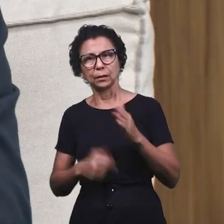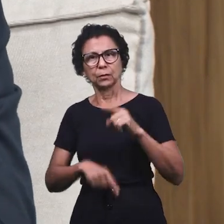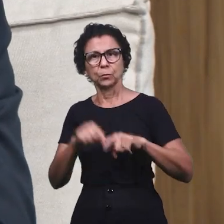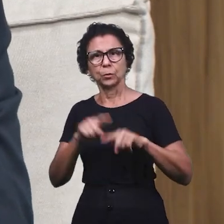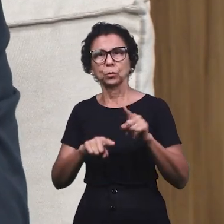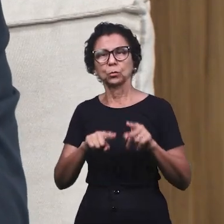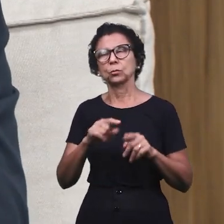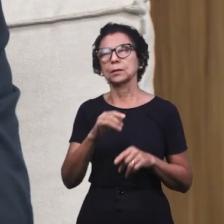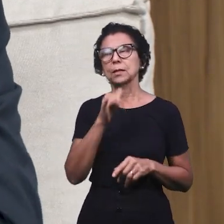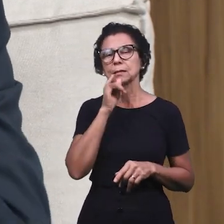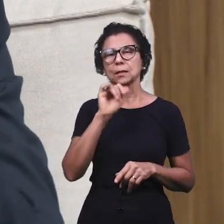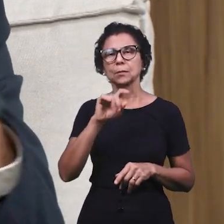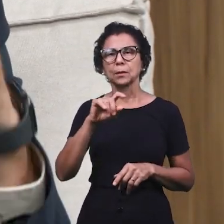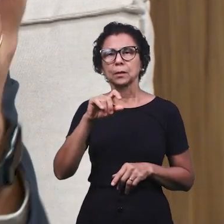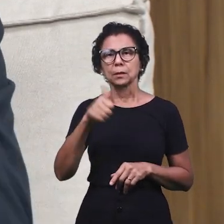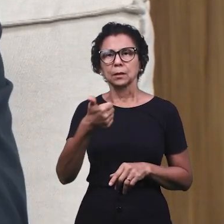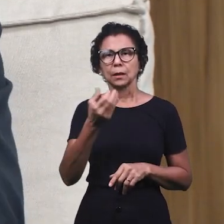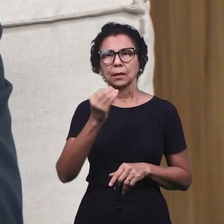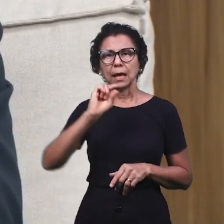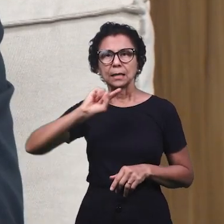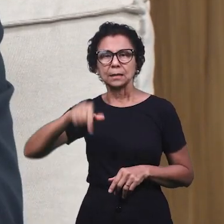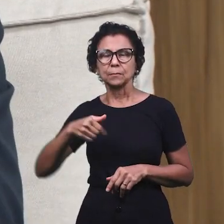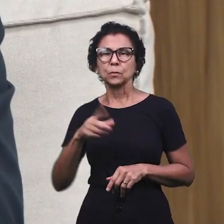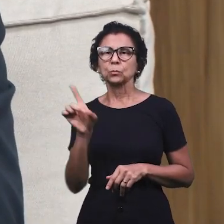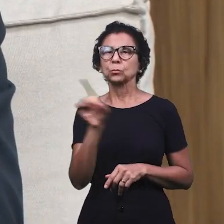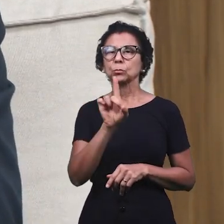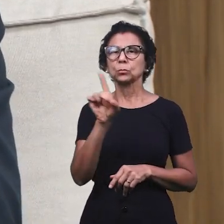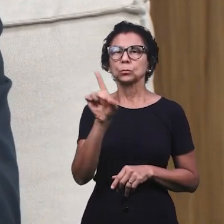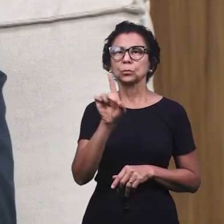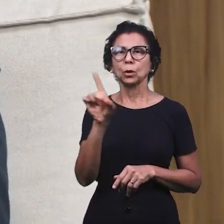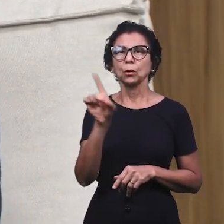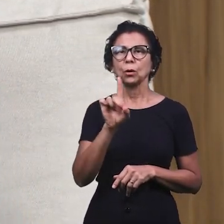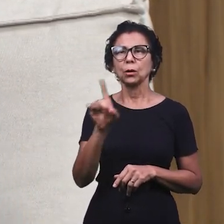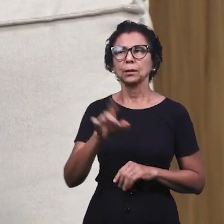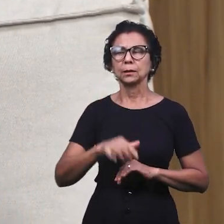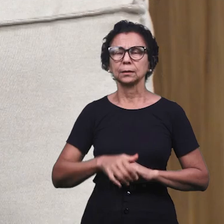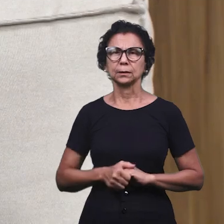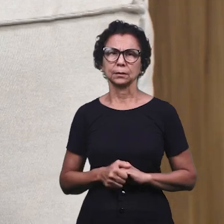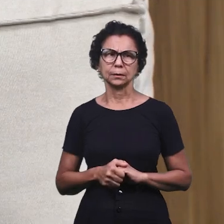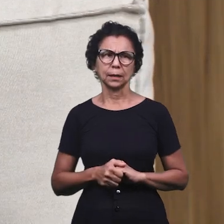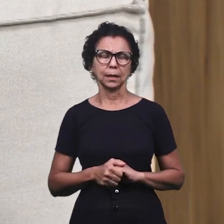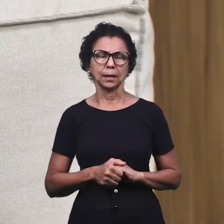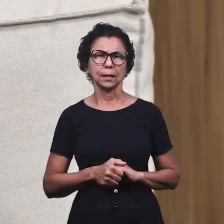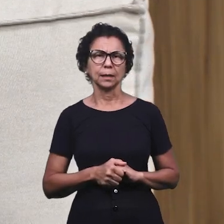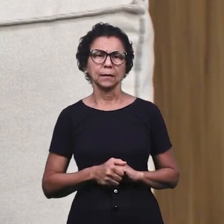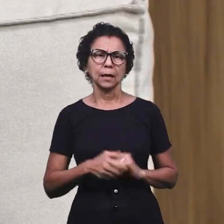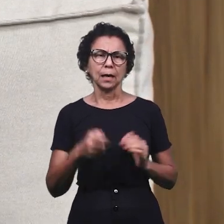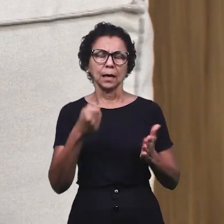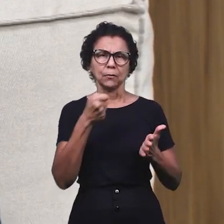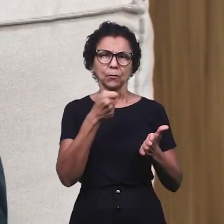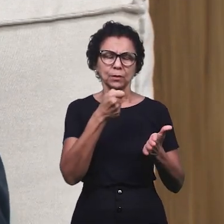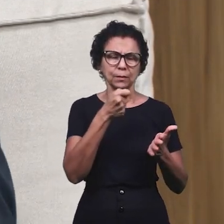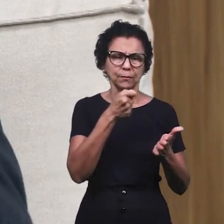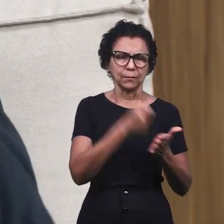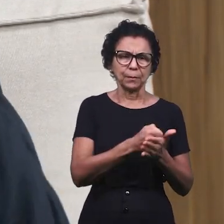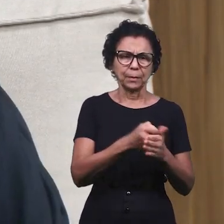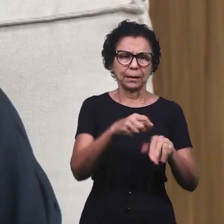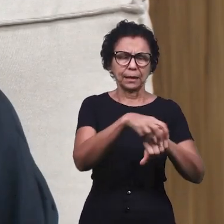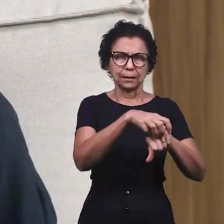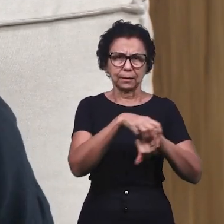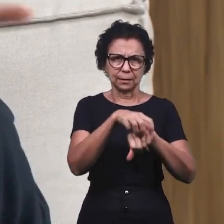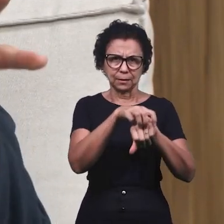produto que custa $10 mil toda a sua compra, e o seu frete está dando $5 mil, você vai pagar imposto